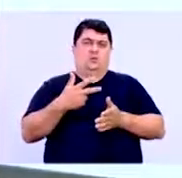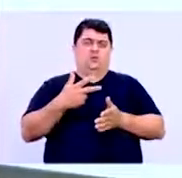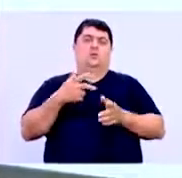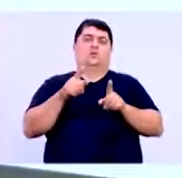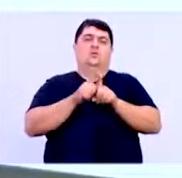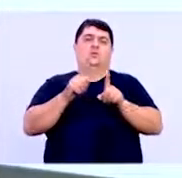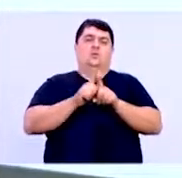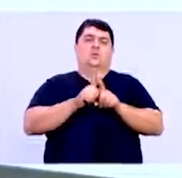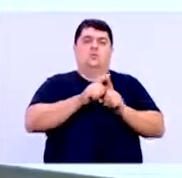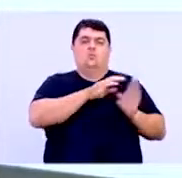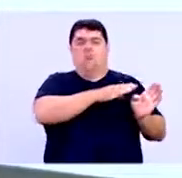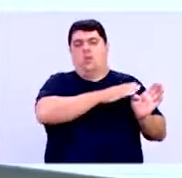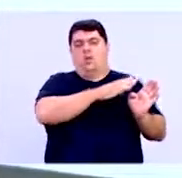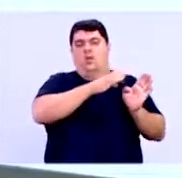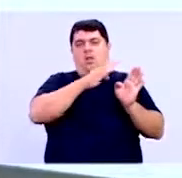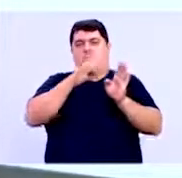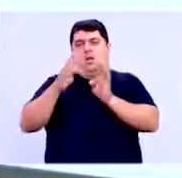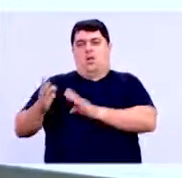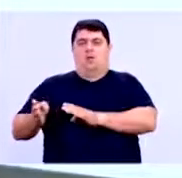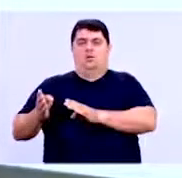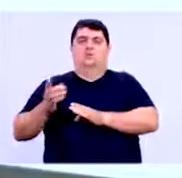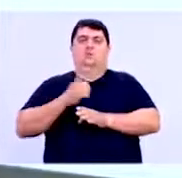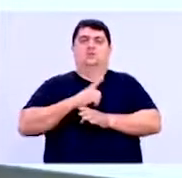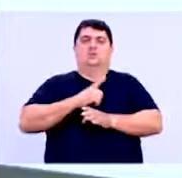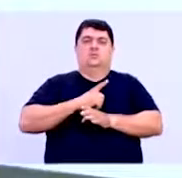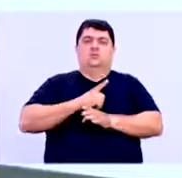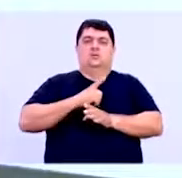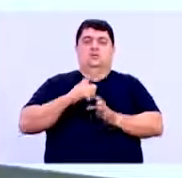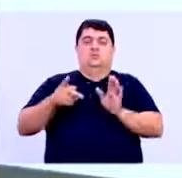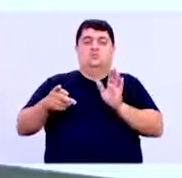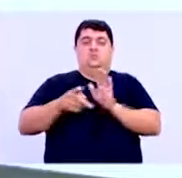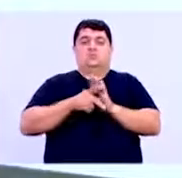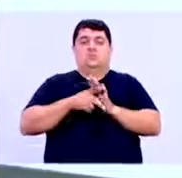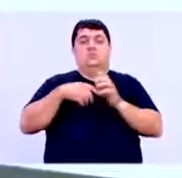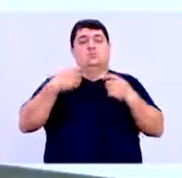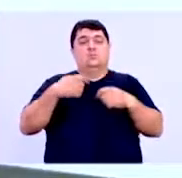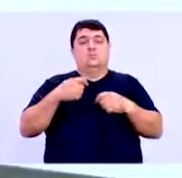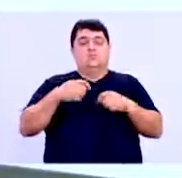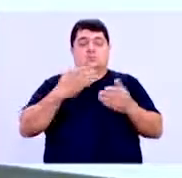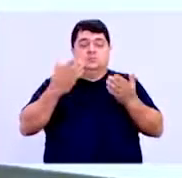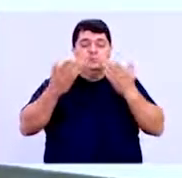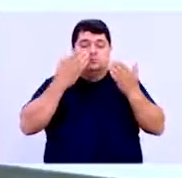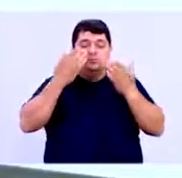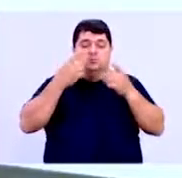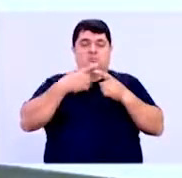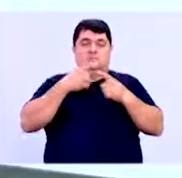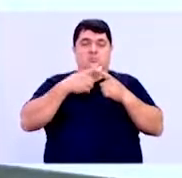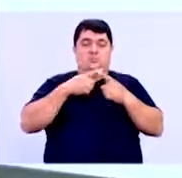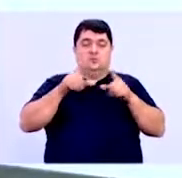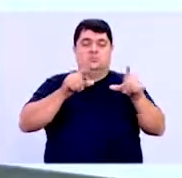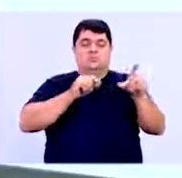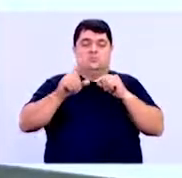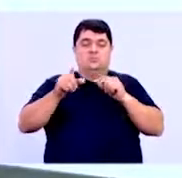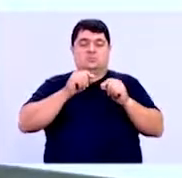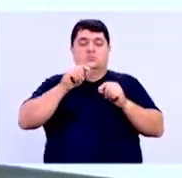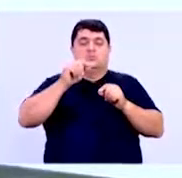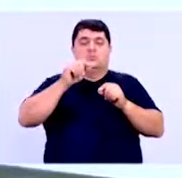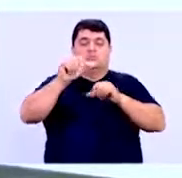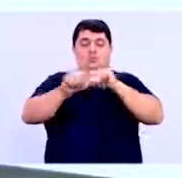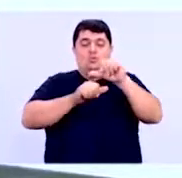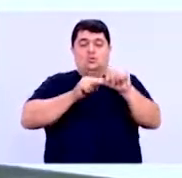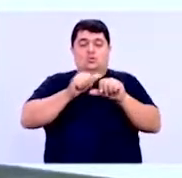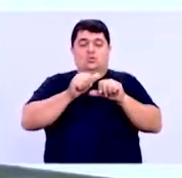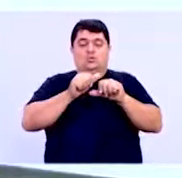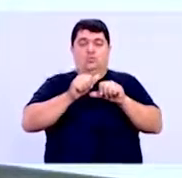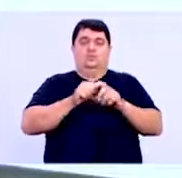um desencadeamento de uma atividade lógica, ela também precisa ser analisada para o processo de tomada de decisão. Então